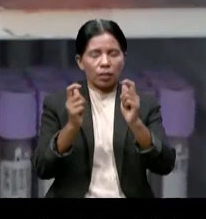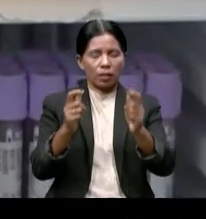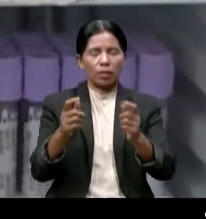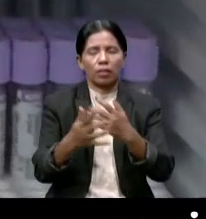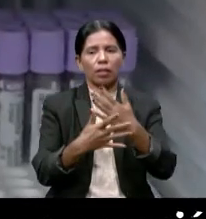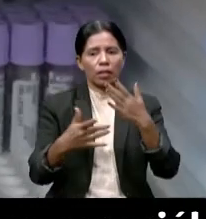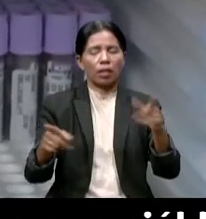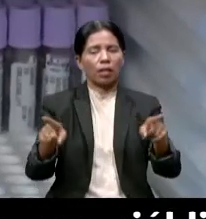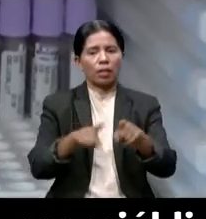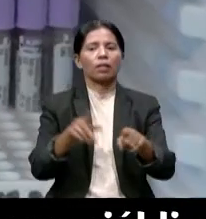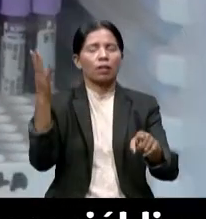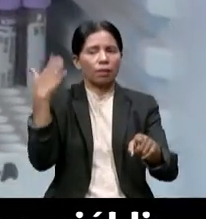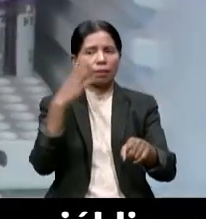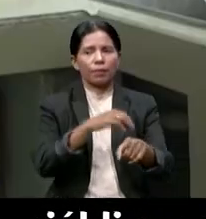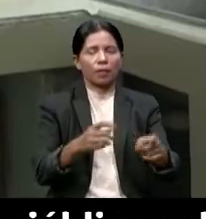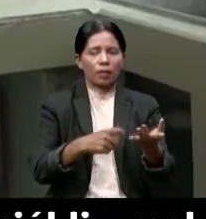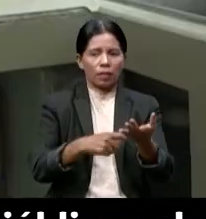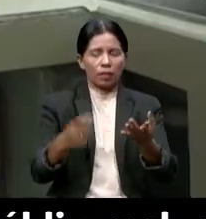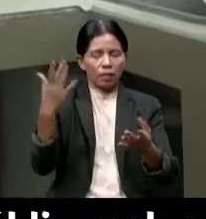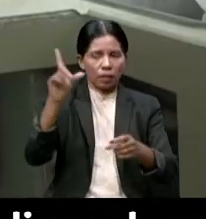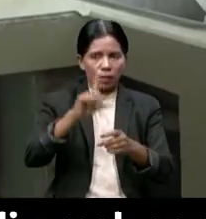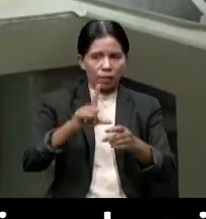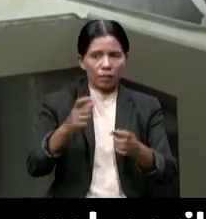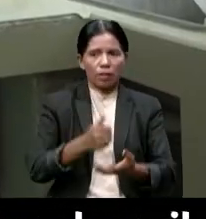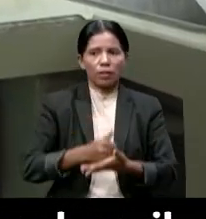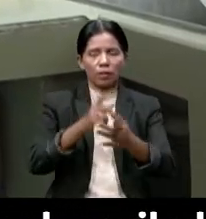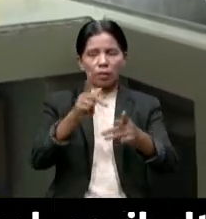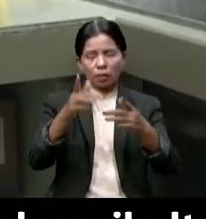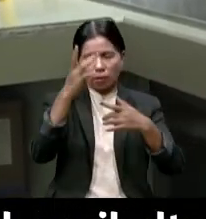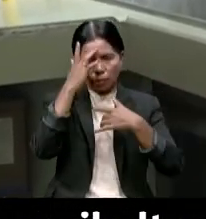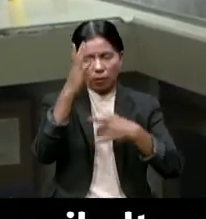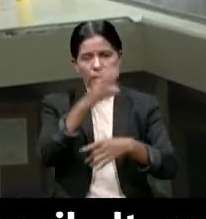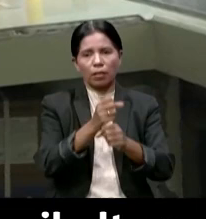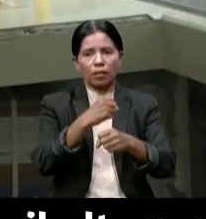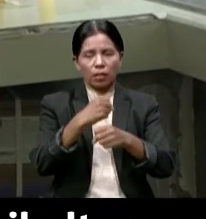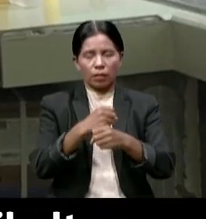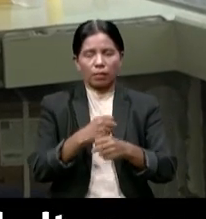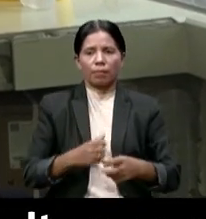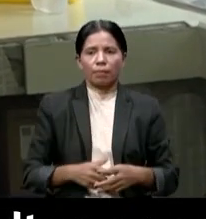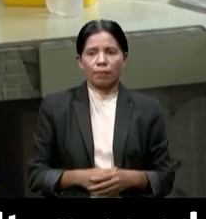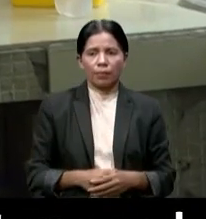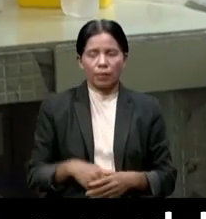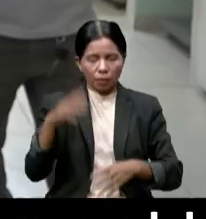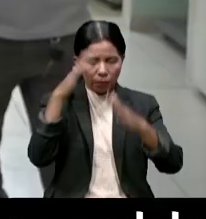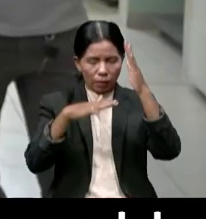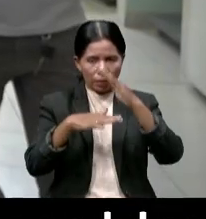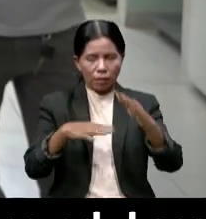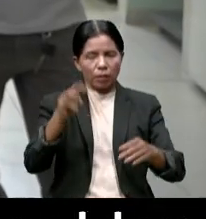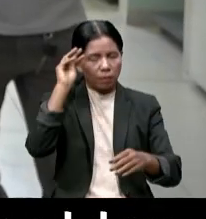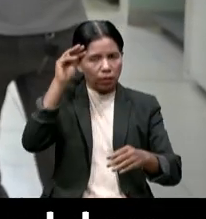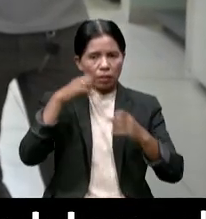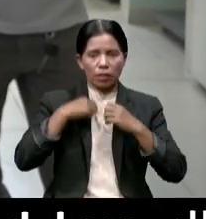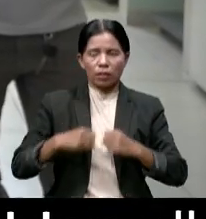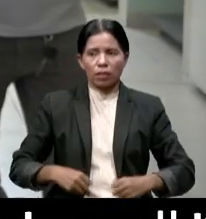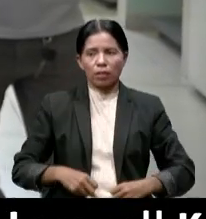tolu hanesanulu. Atualmente técnico sira e laboratório atende de paciente nebe ato halo cirurgia. O problema ne porta-voz Ministério